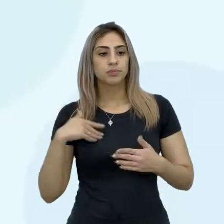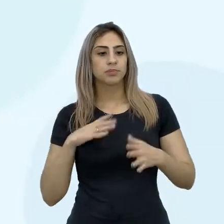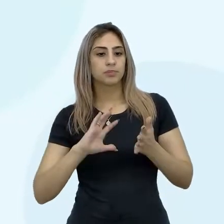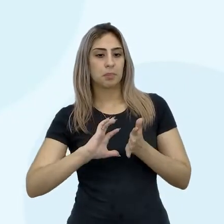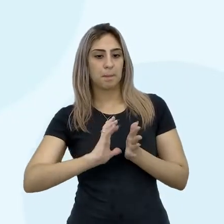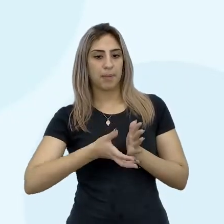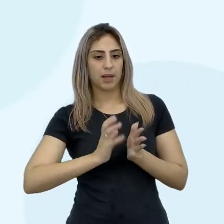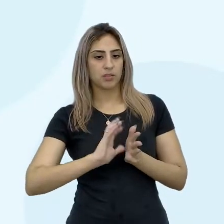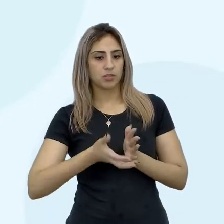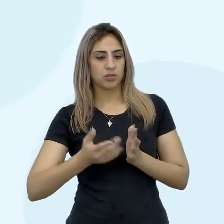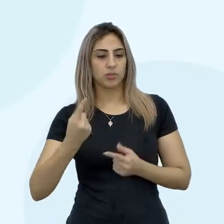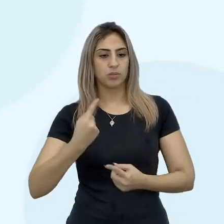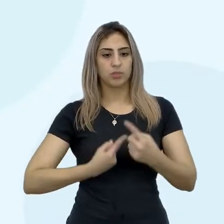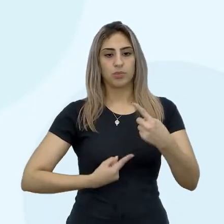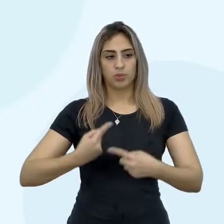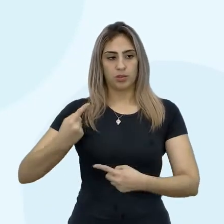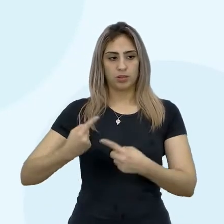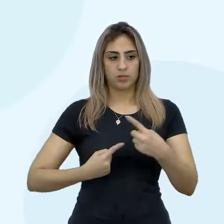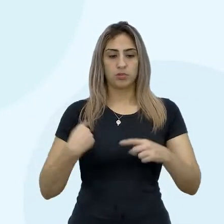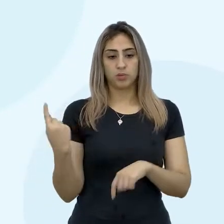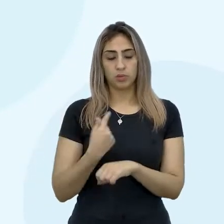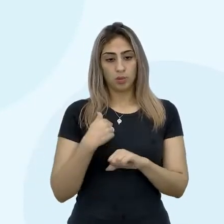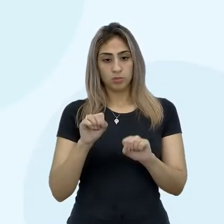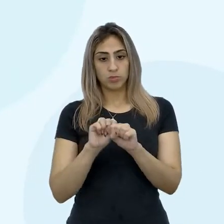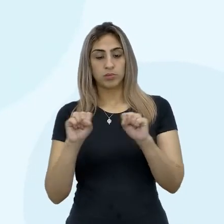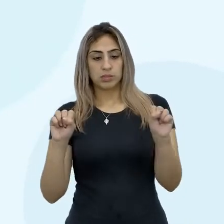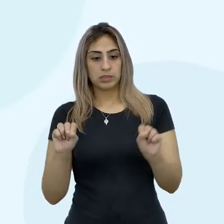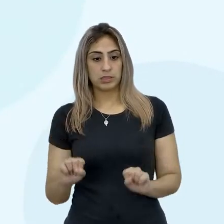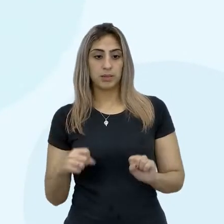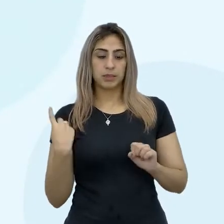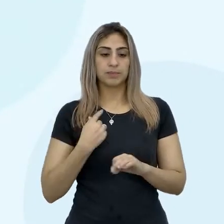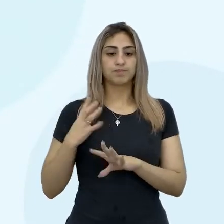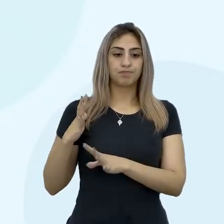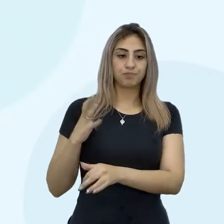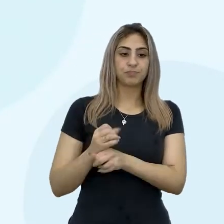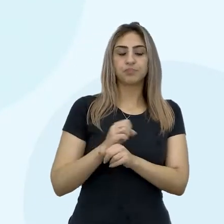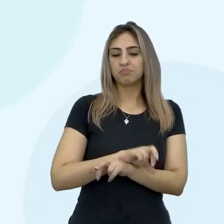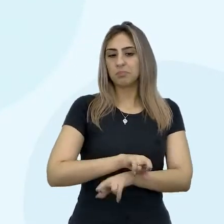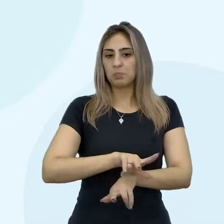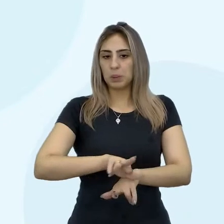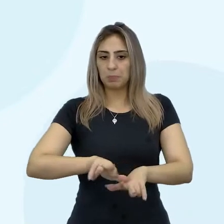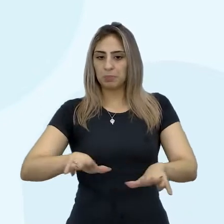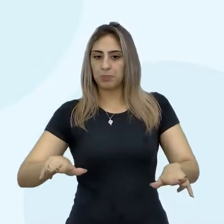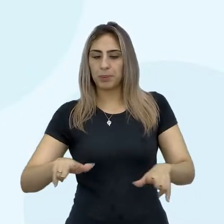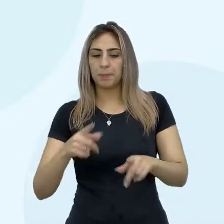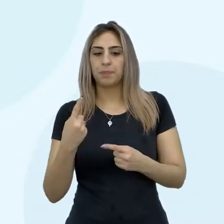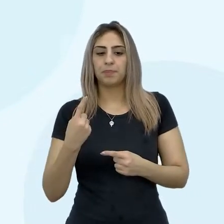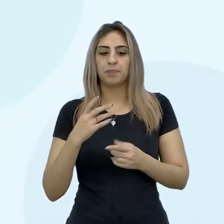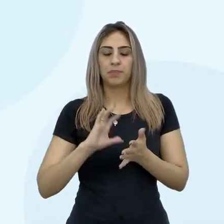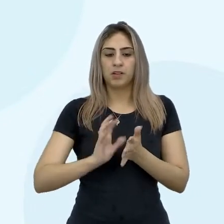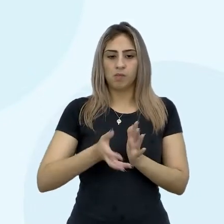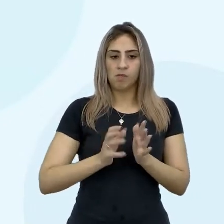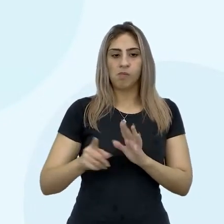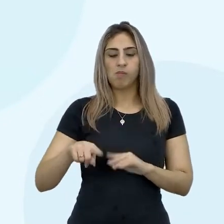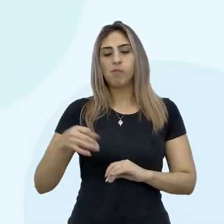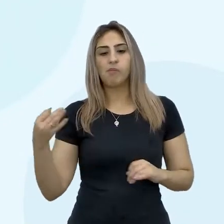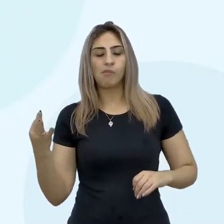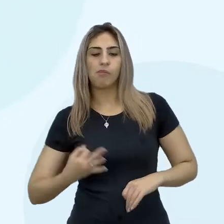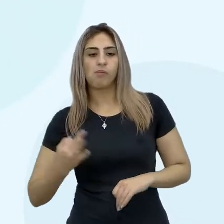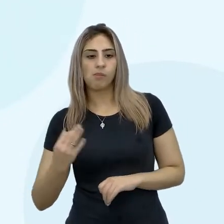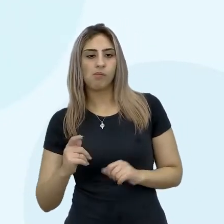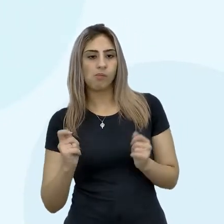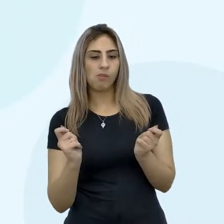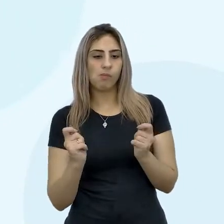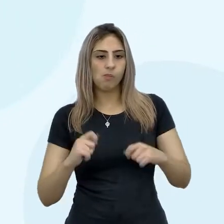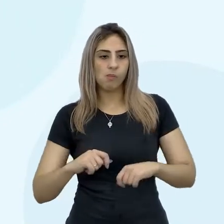partidos políticos. Em nosso sistema também contamos com o multipartidarismo. Desse modo, é perfeitamente